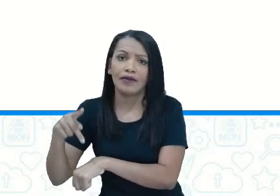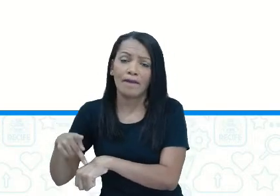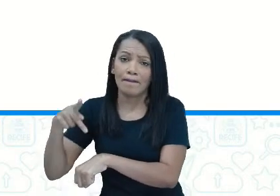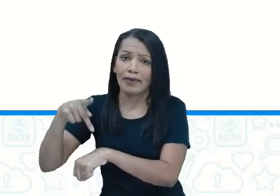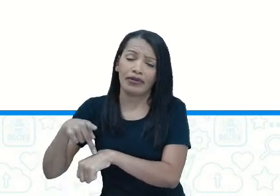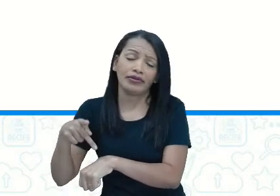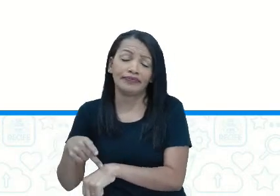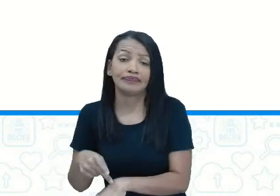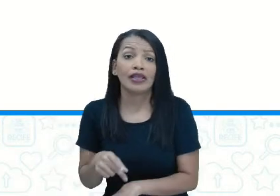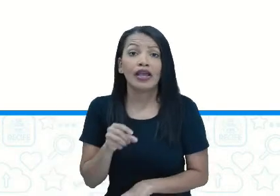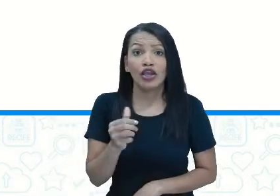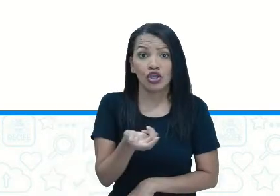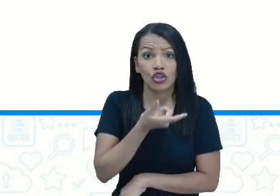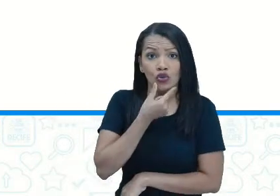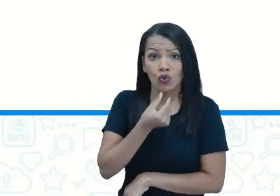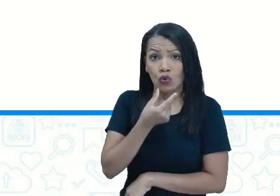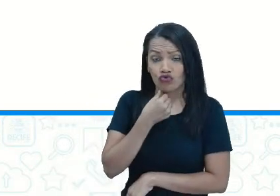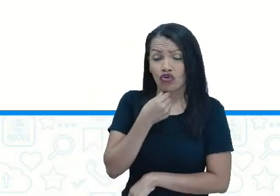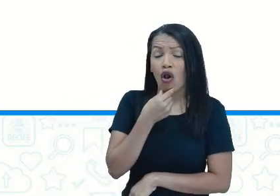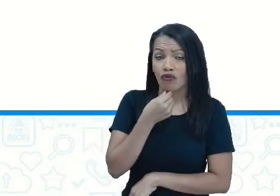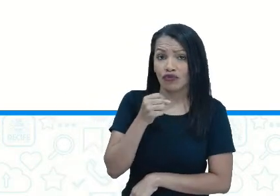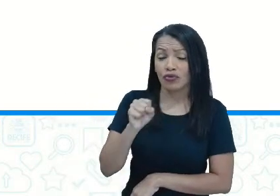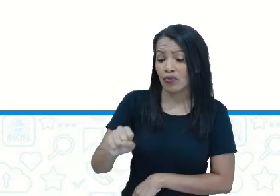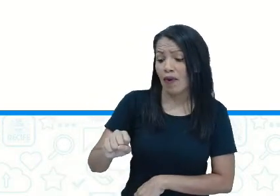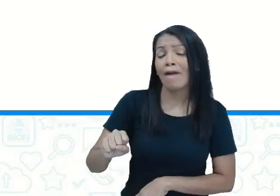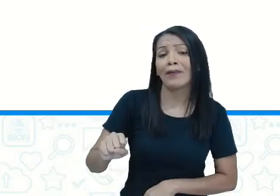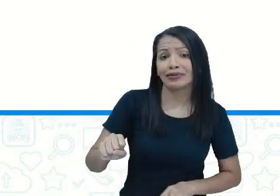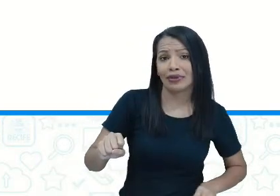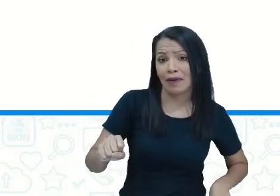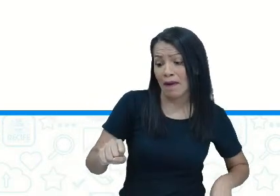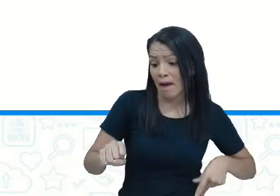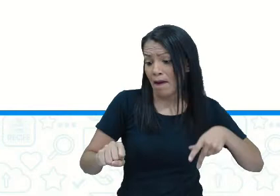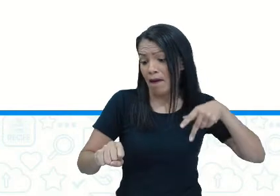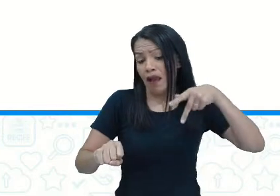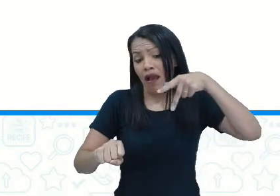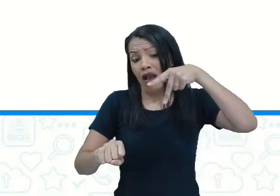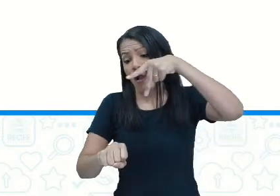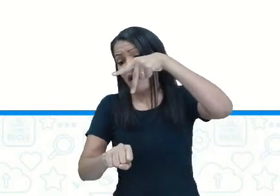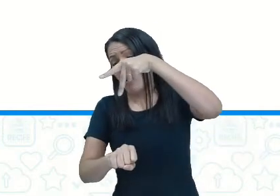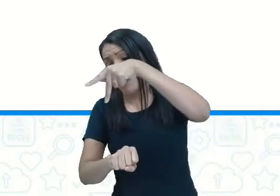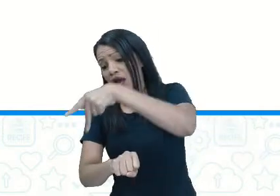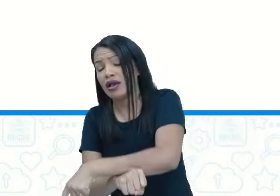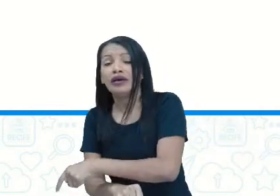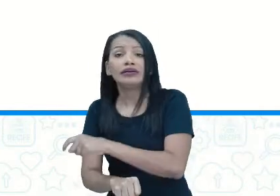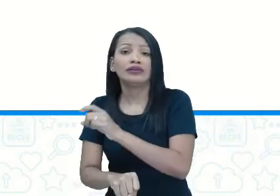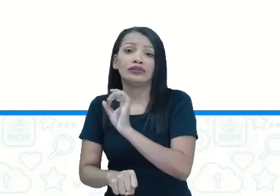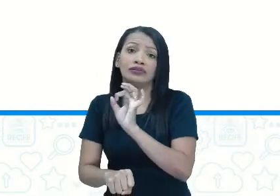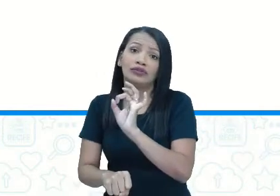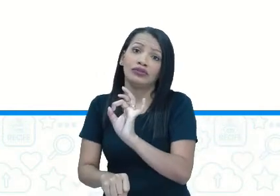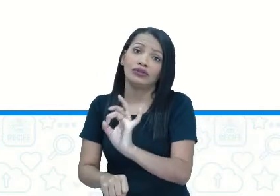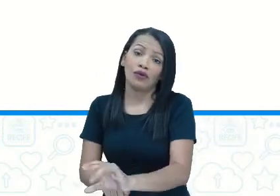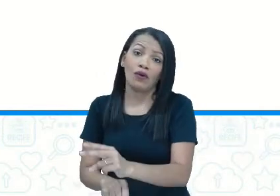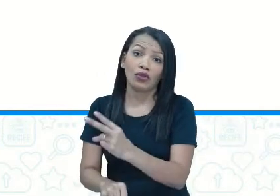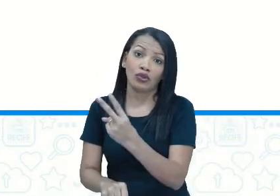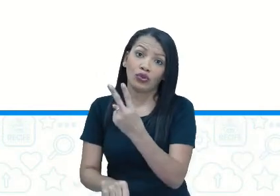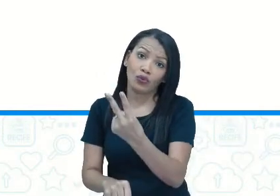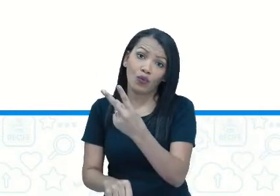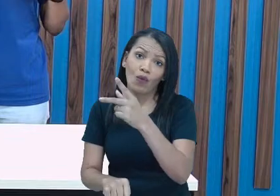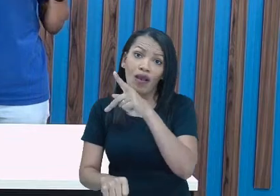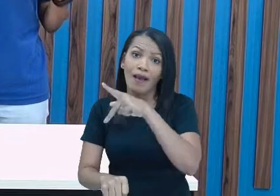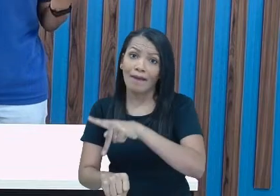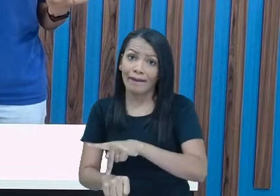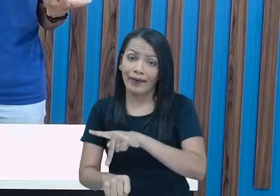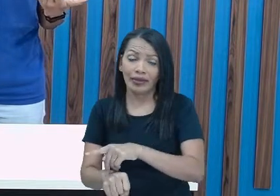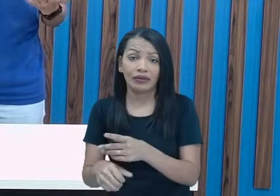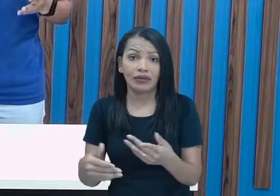2 pedras e com muita dificuldade. Olha aí, mais uma vez, quem conseguiu pular mais pedras? Será que